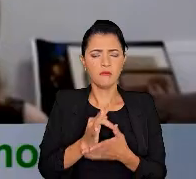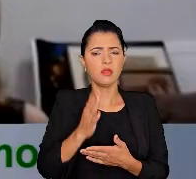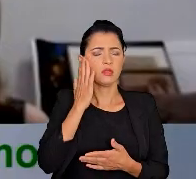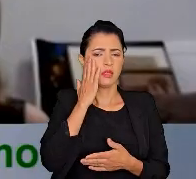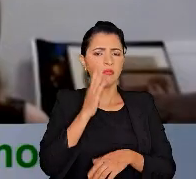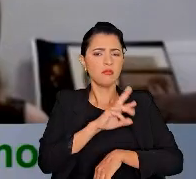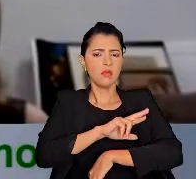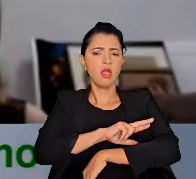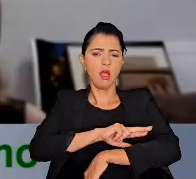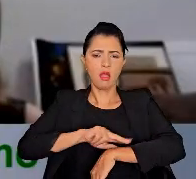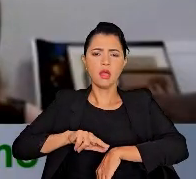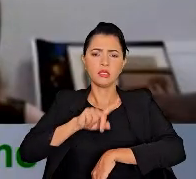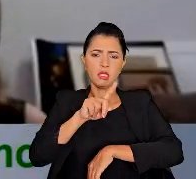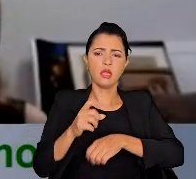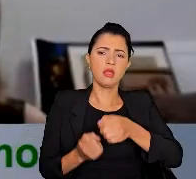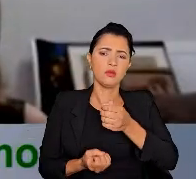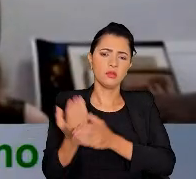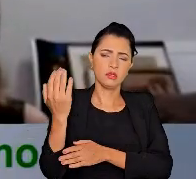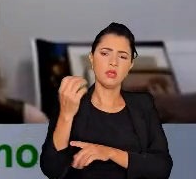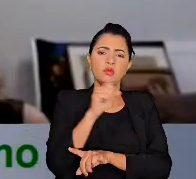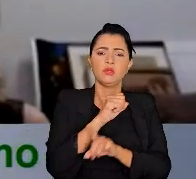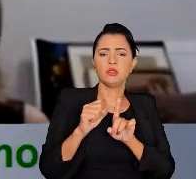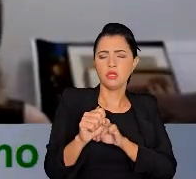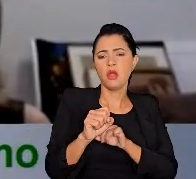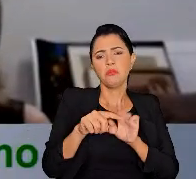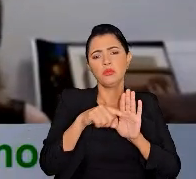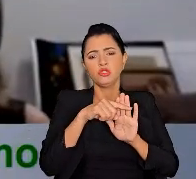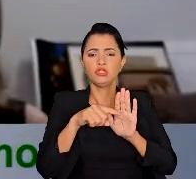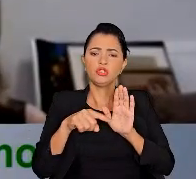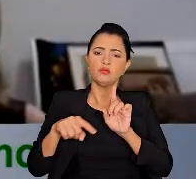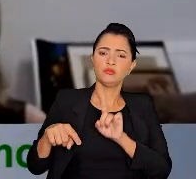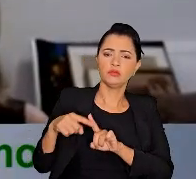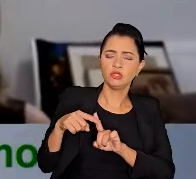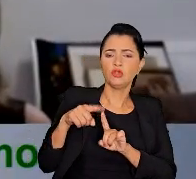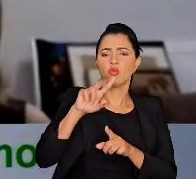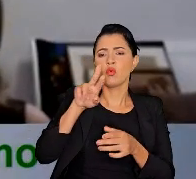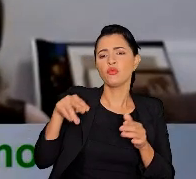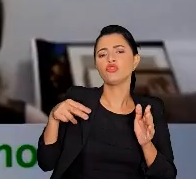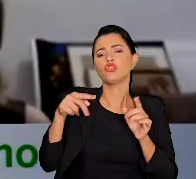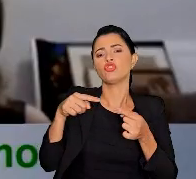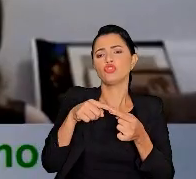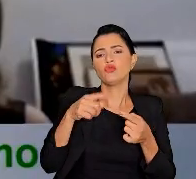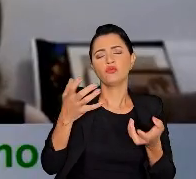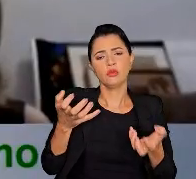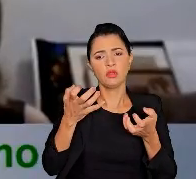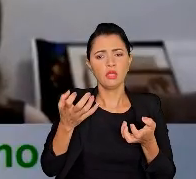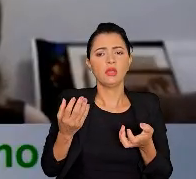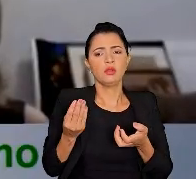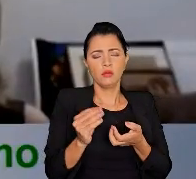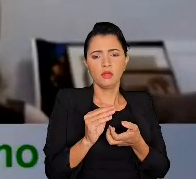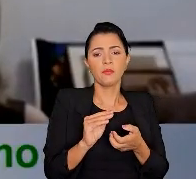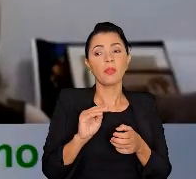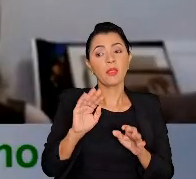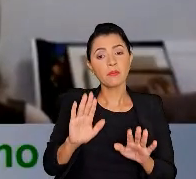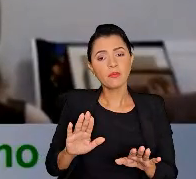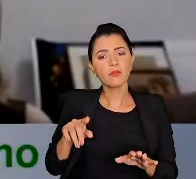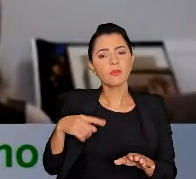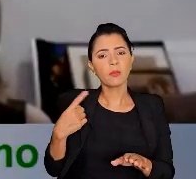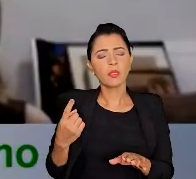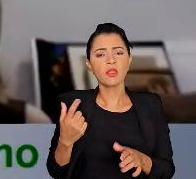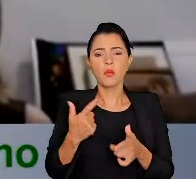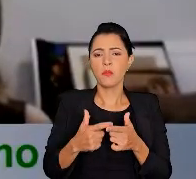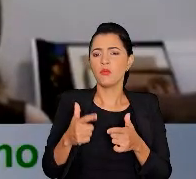construção social, negativa ou positiva, conforme o objetivo que queiram dar. Logo, o problema não está